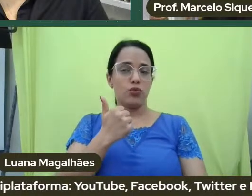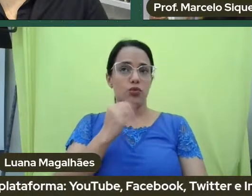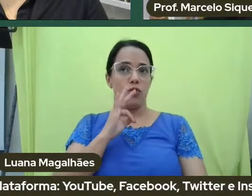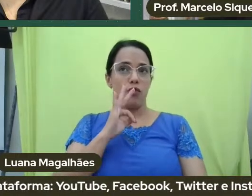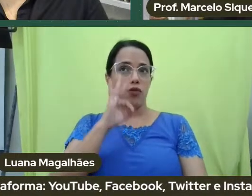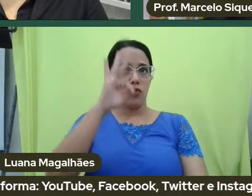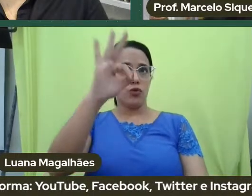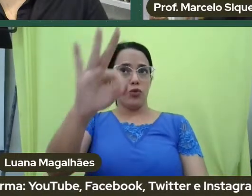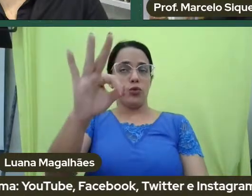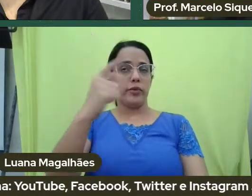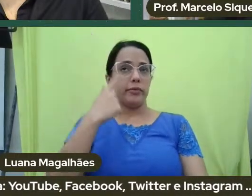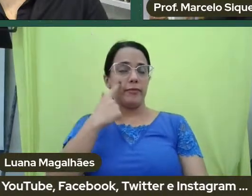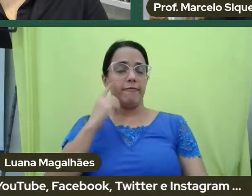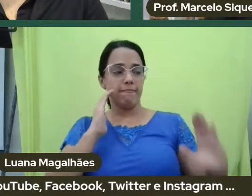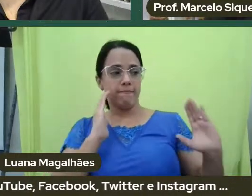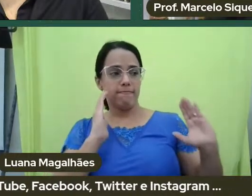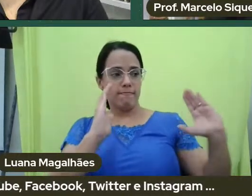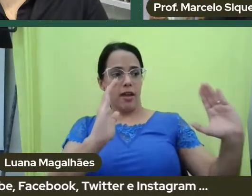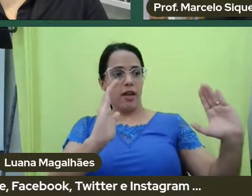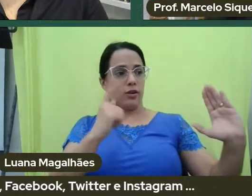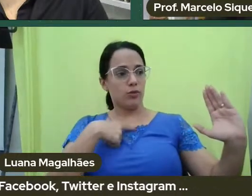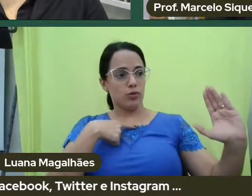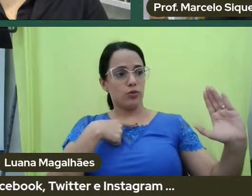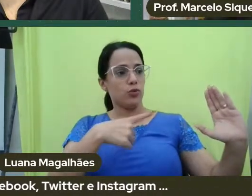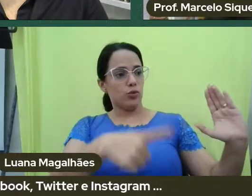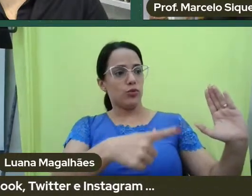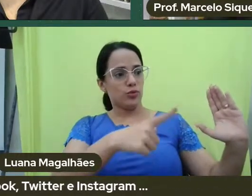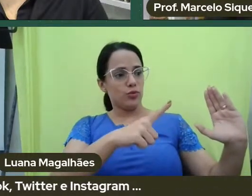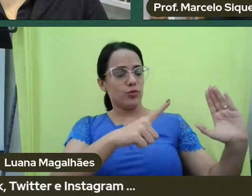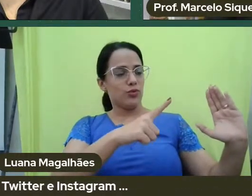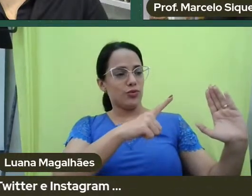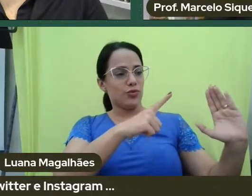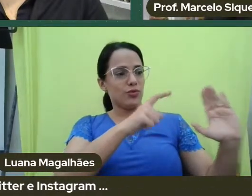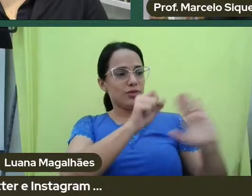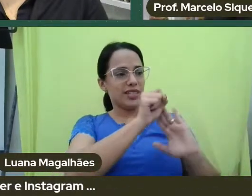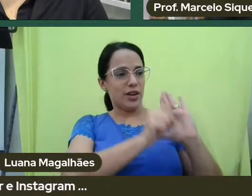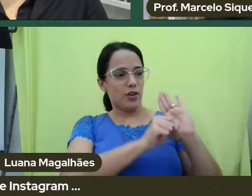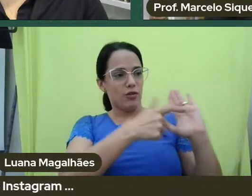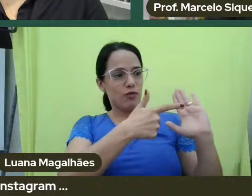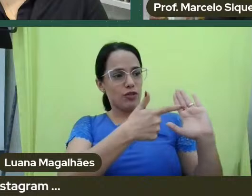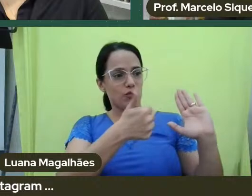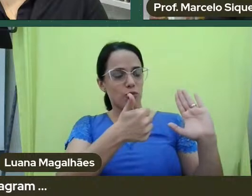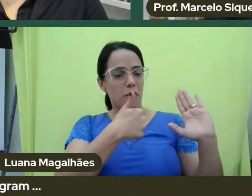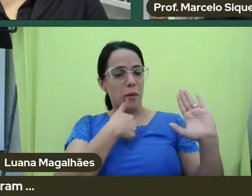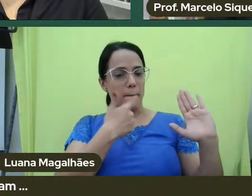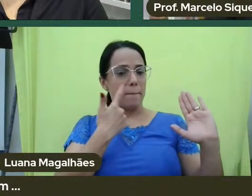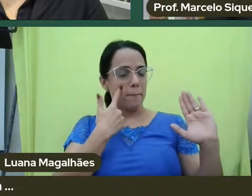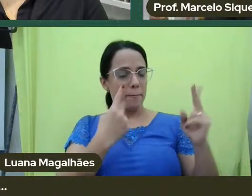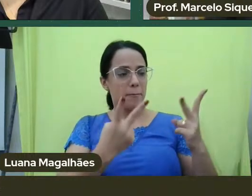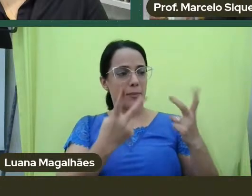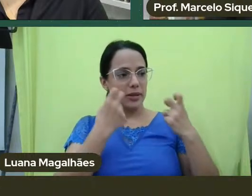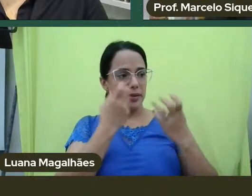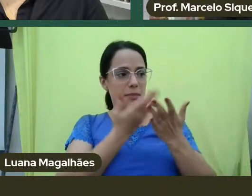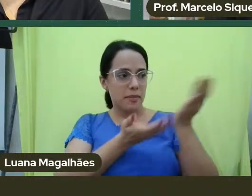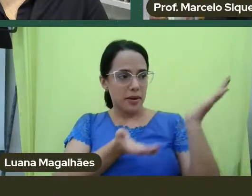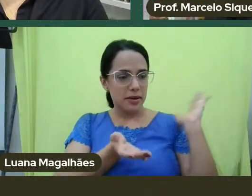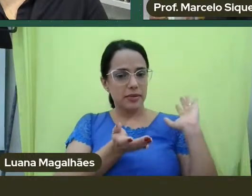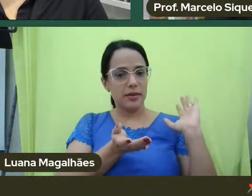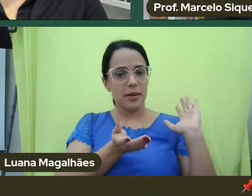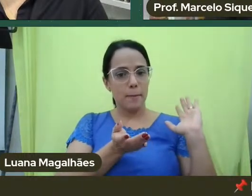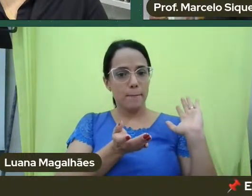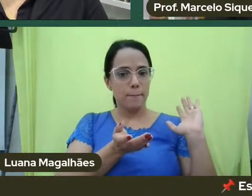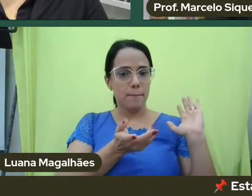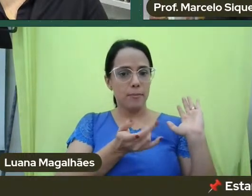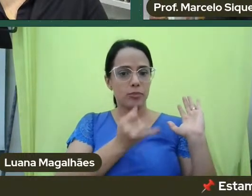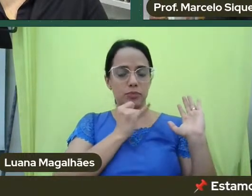grande lacuna, porque a documentação digital ela é muito propícia a ser perdida. Né? Assim, quem não